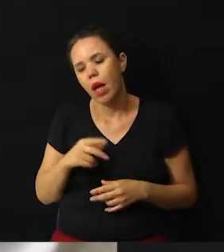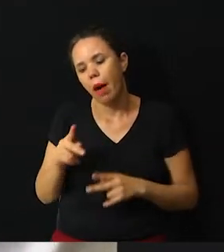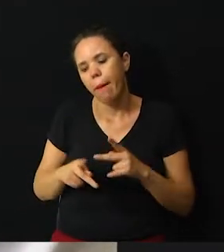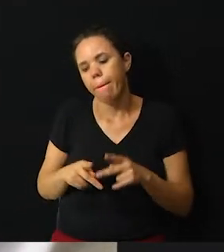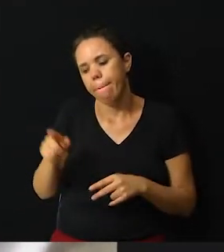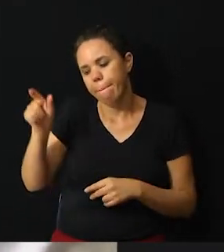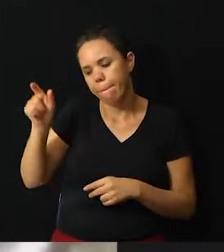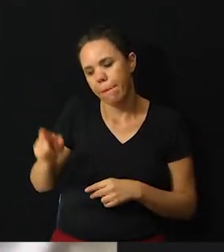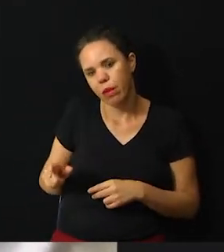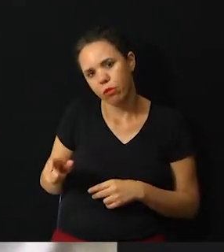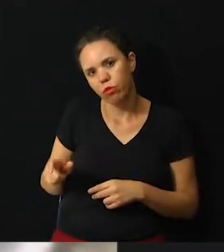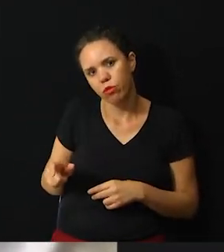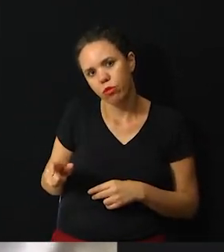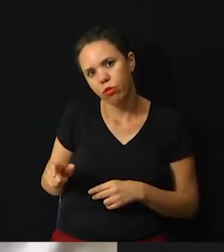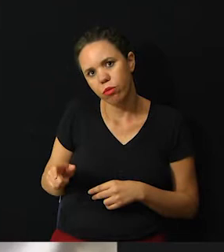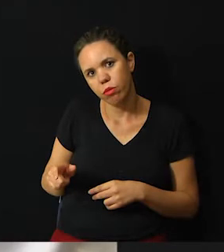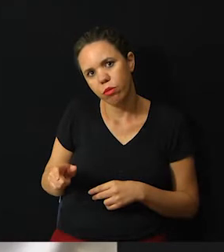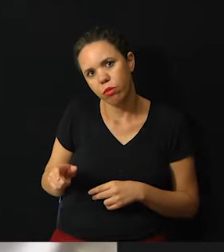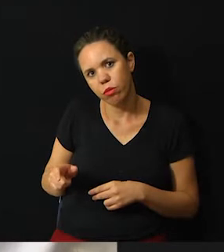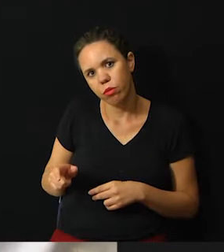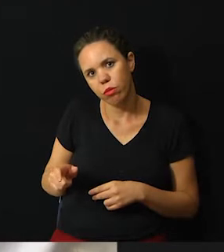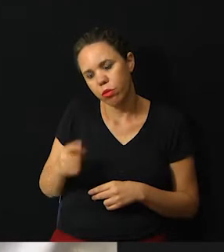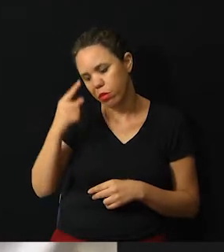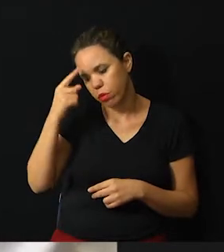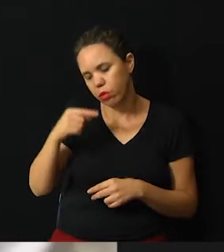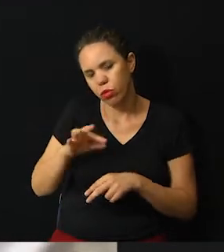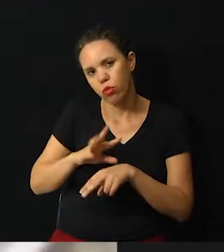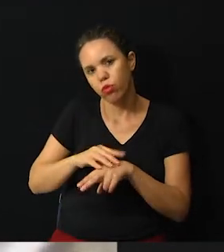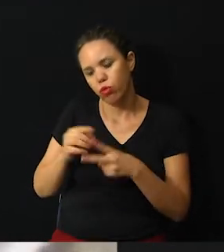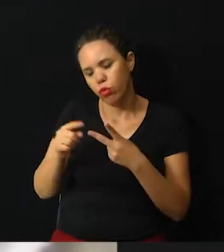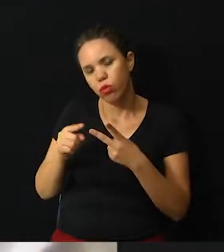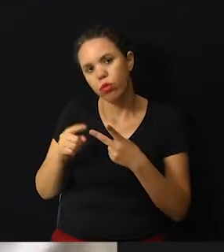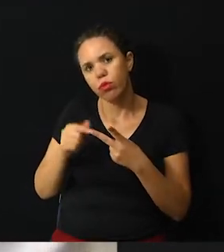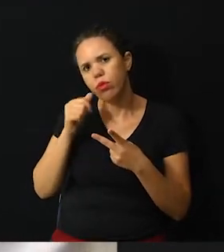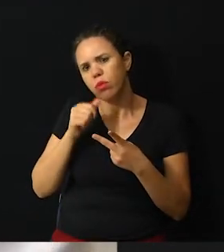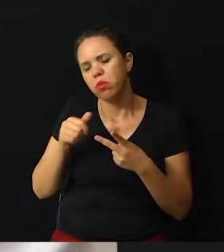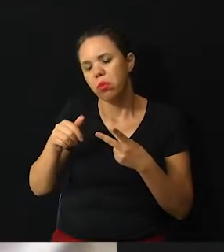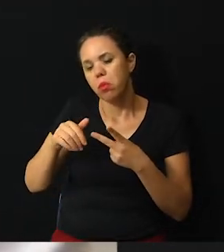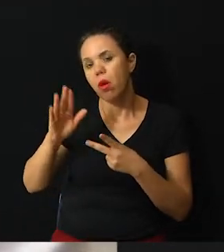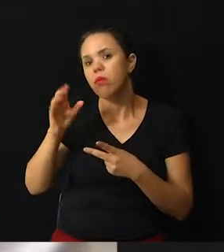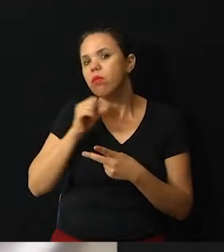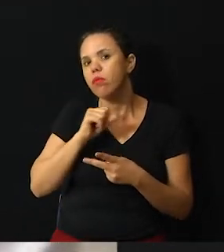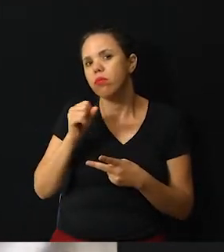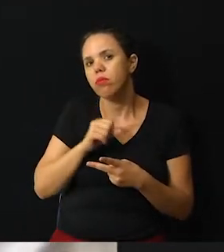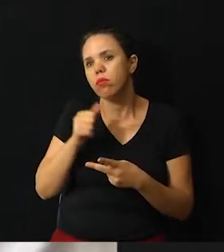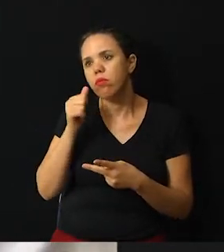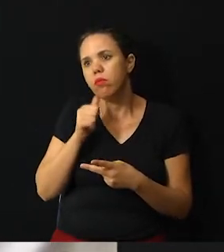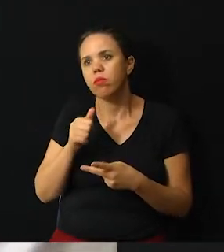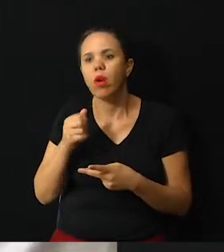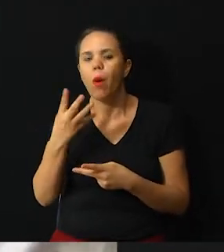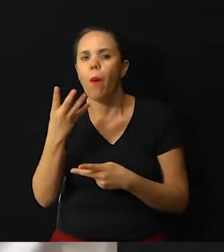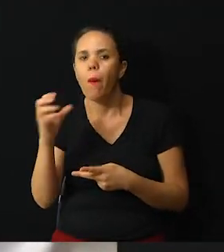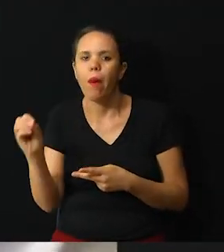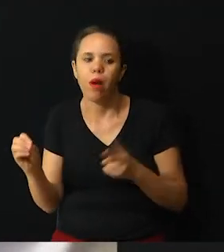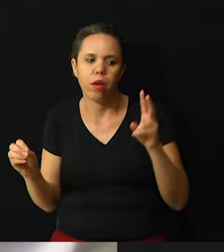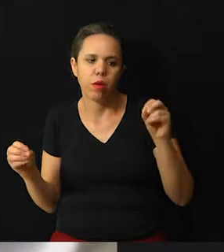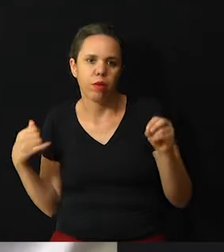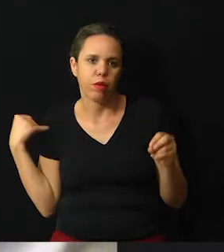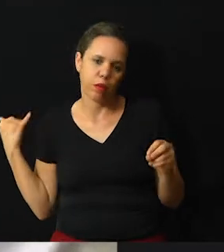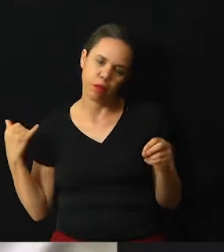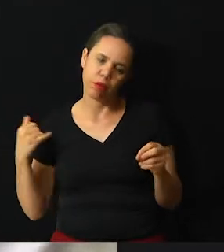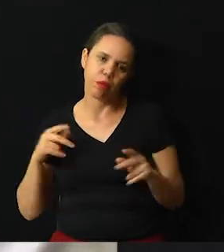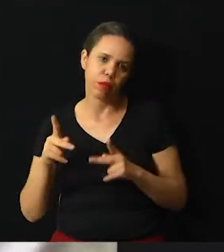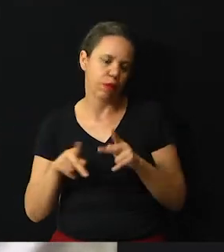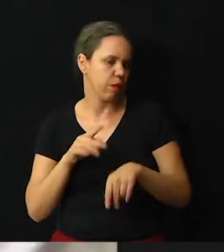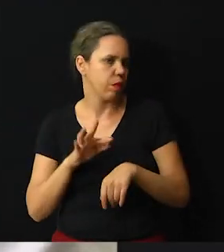perfil o perfil da paciente com fibromialgia é aquela mulher de meia idade, né? Então, mulher de meia idade, com 40, 50 anos, é o